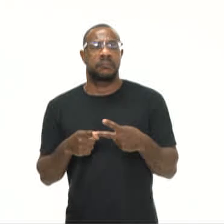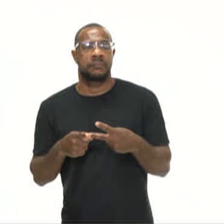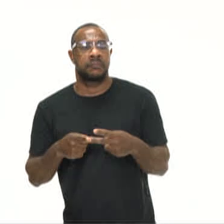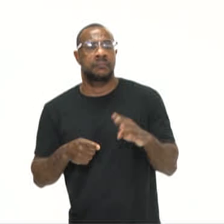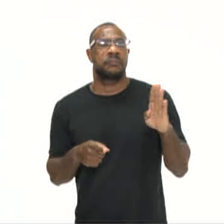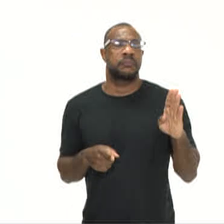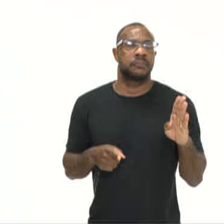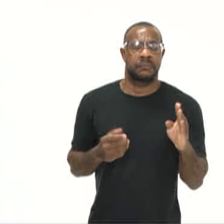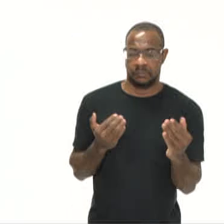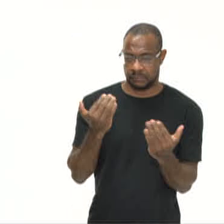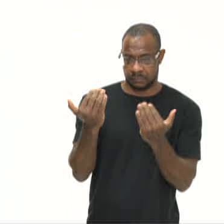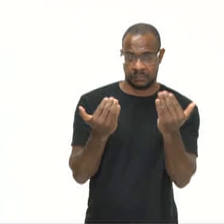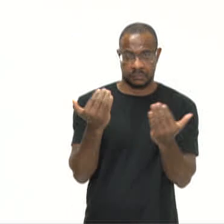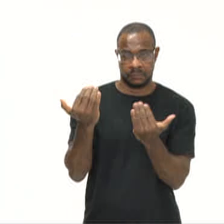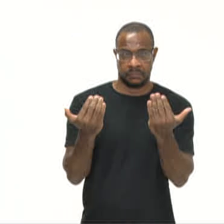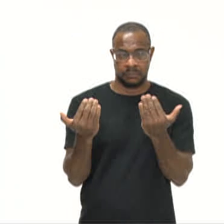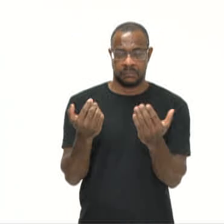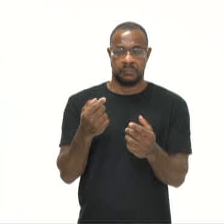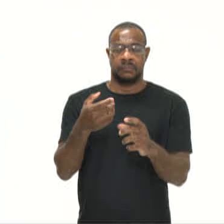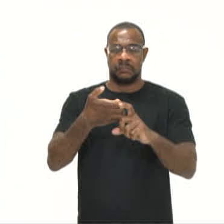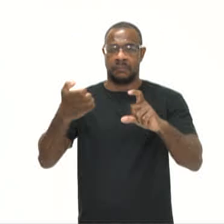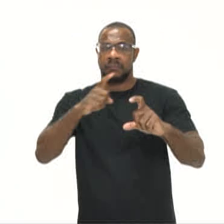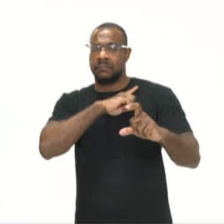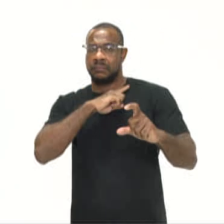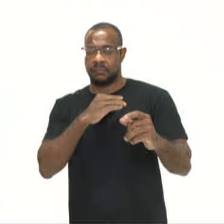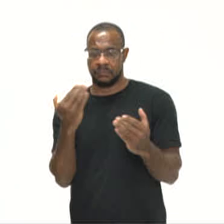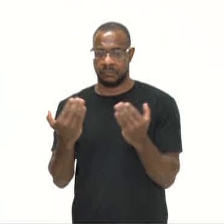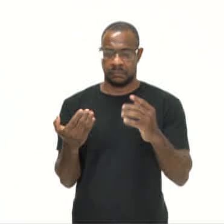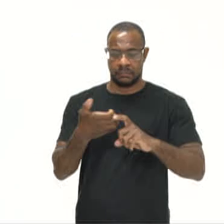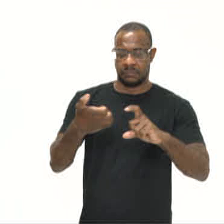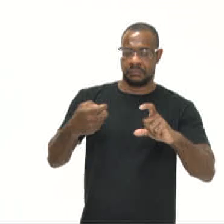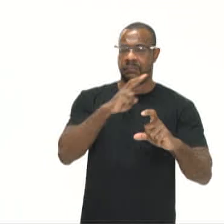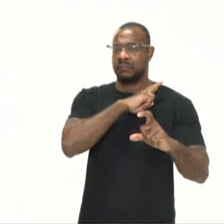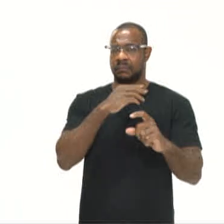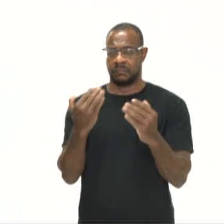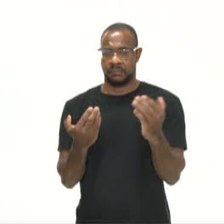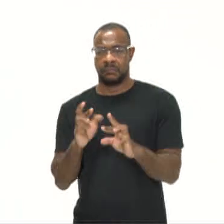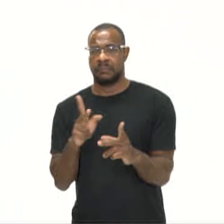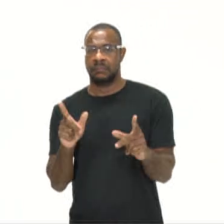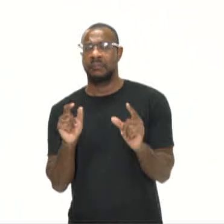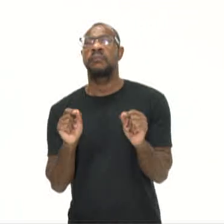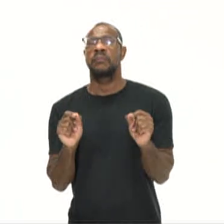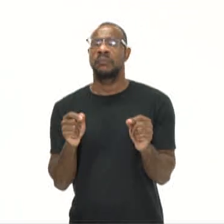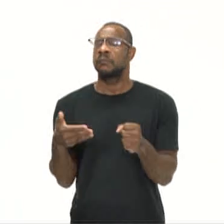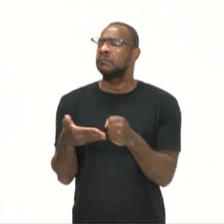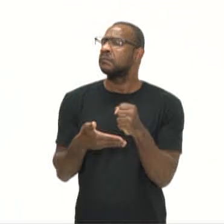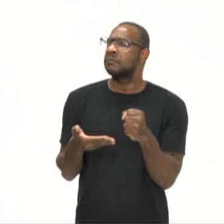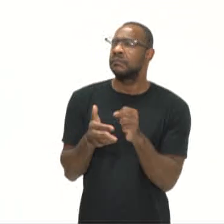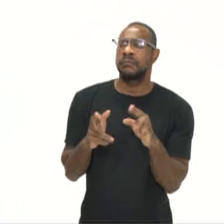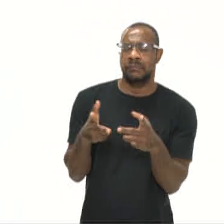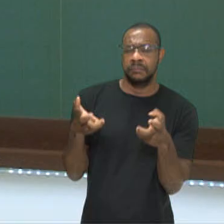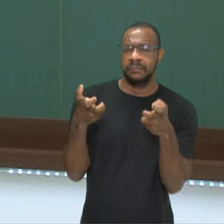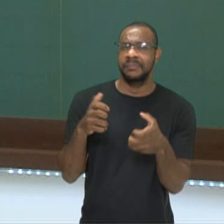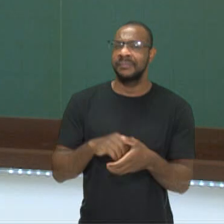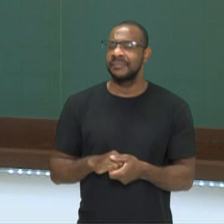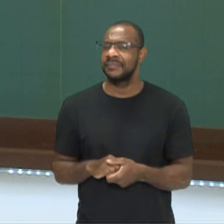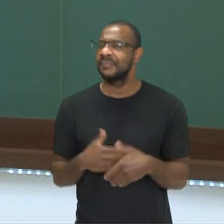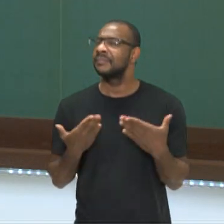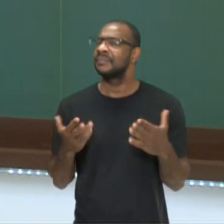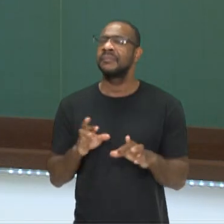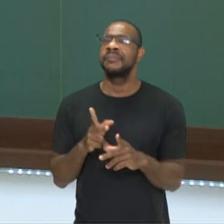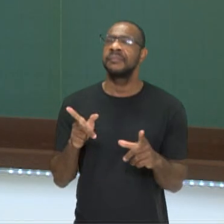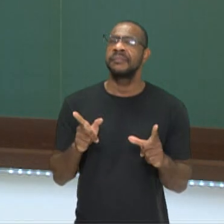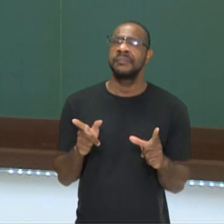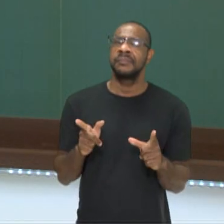Letra B, comparando uma equação do primeiro grau com essa, qual que é a diferença? Qual que é a diferença básica, gente, da equação do primeiro para o